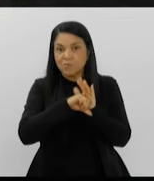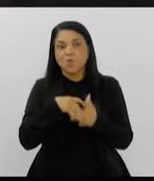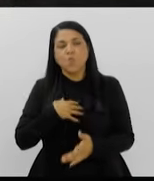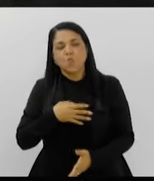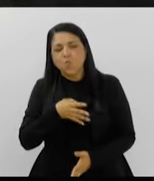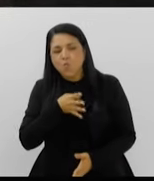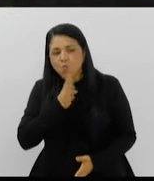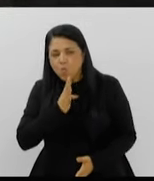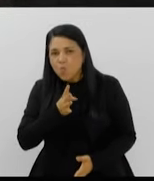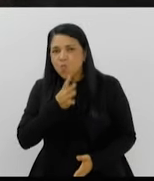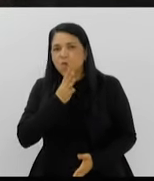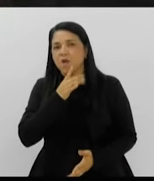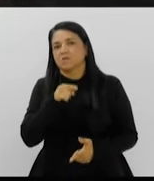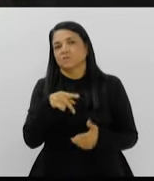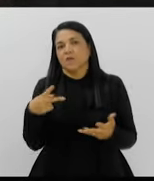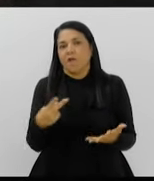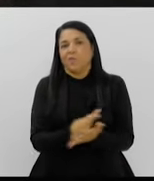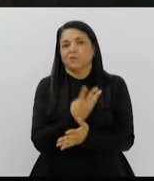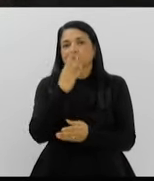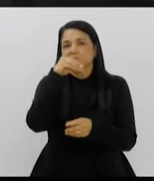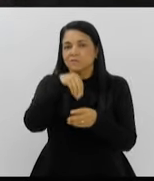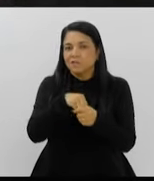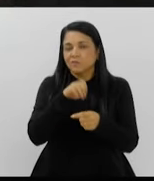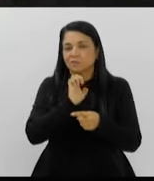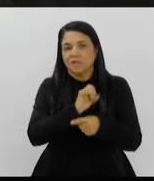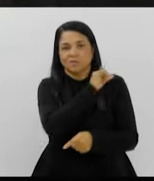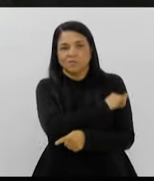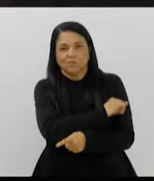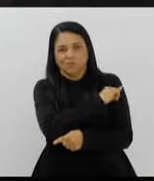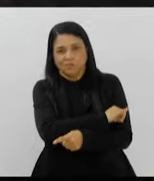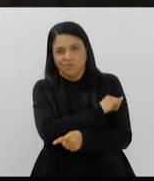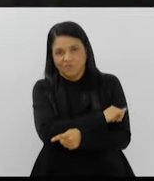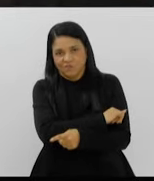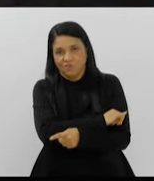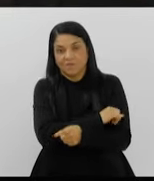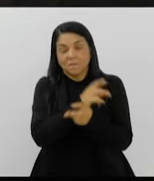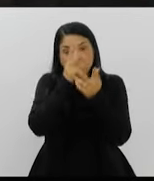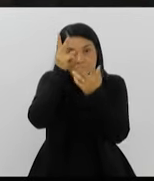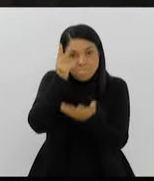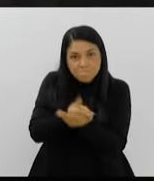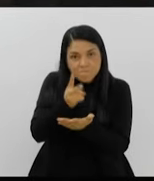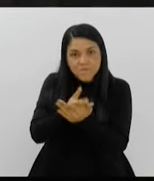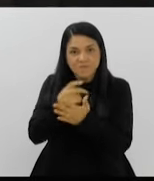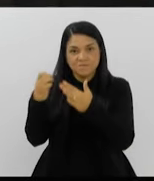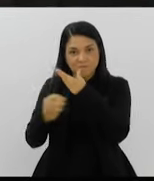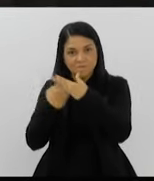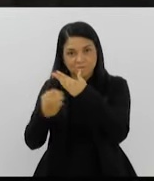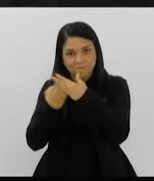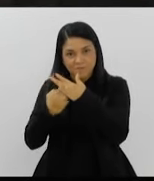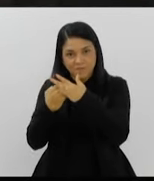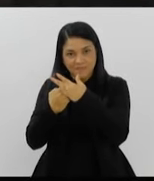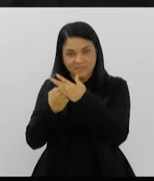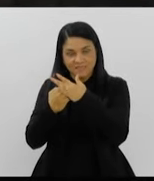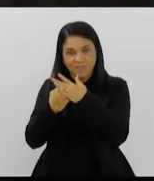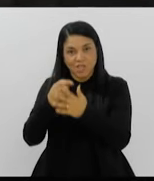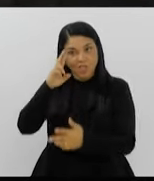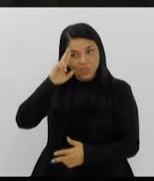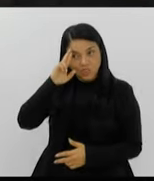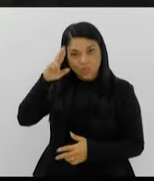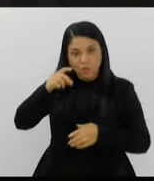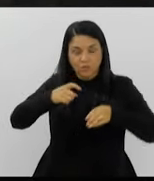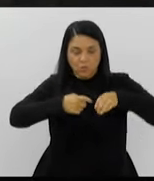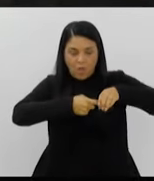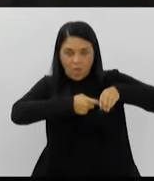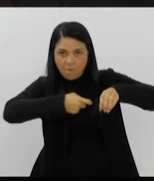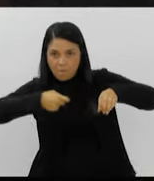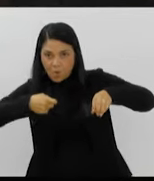de fato do que vem acontecendo no Rio de Janeiro. A mesma empresa que é detentora dos reboques, é